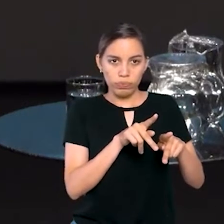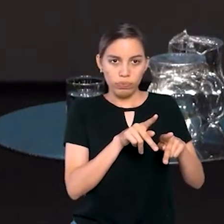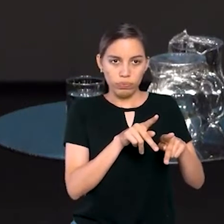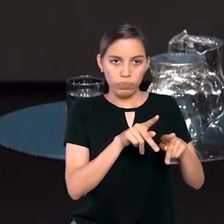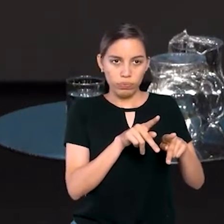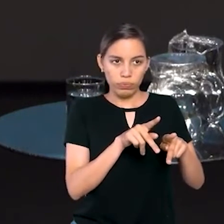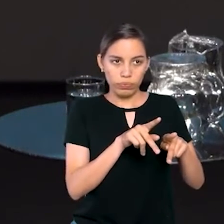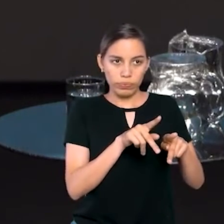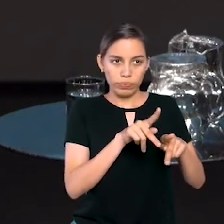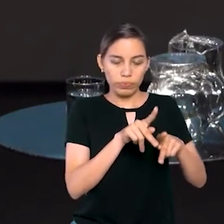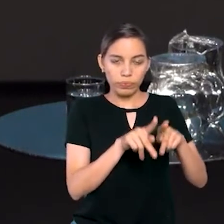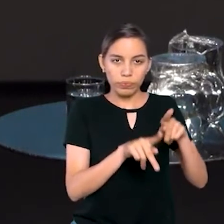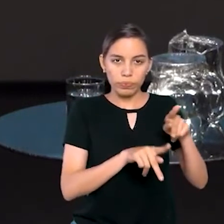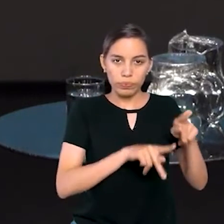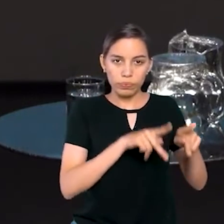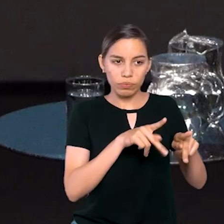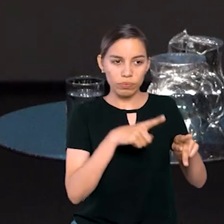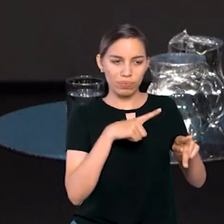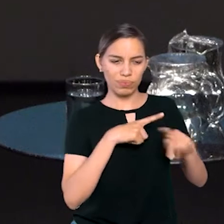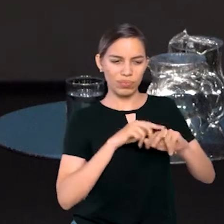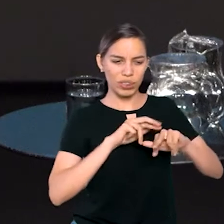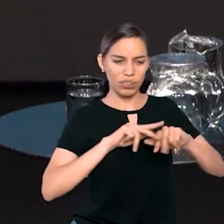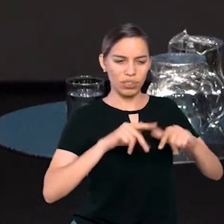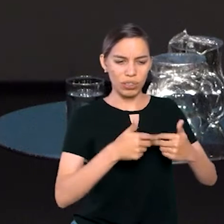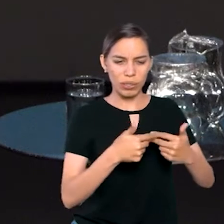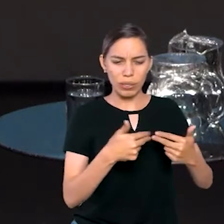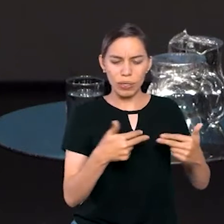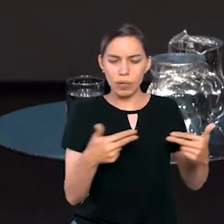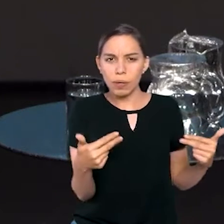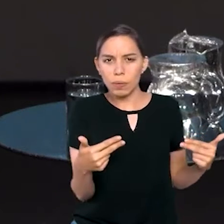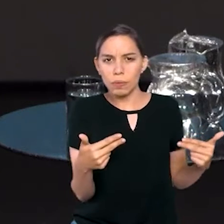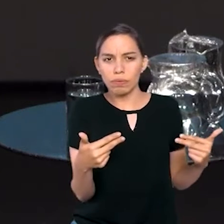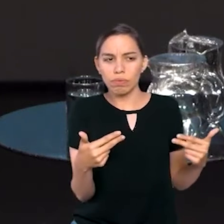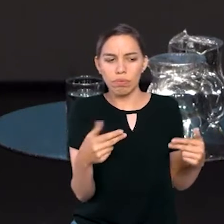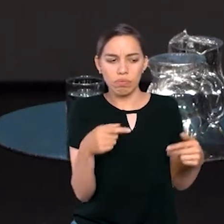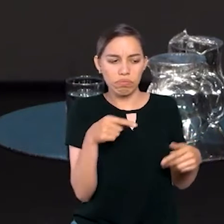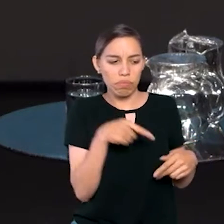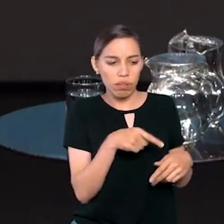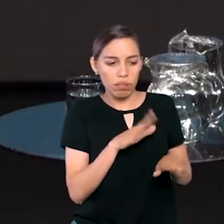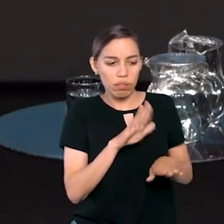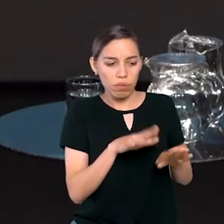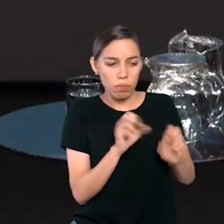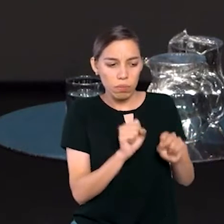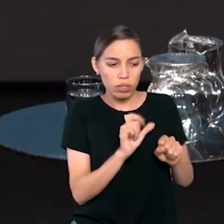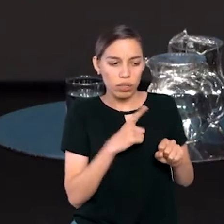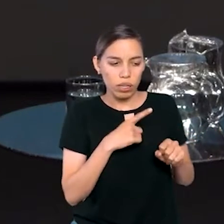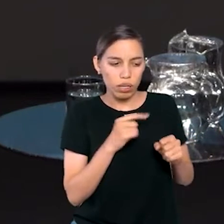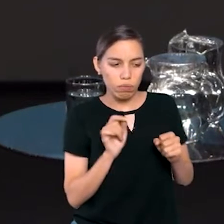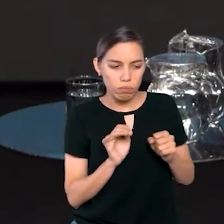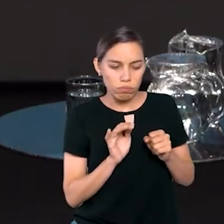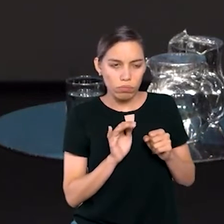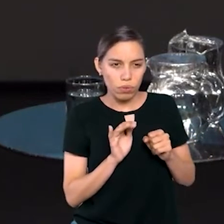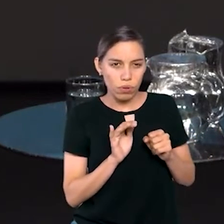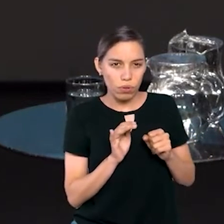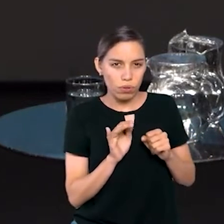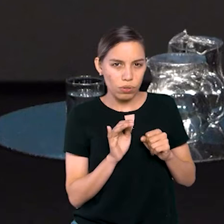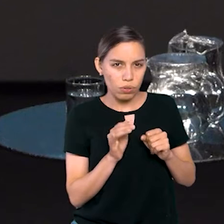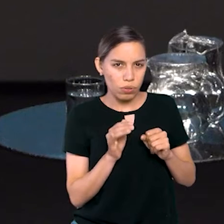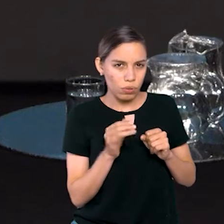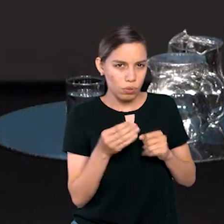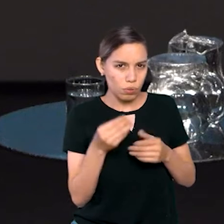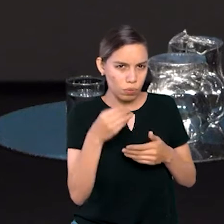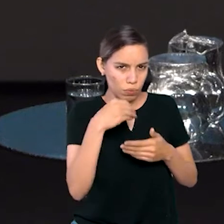dessa voracidade toda do progresso e tudo, possam ter guardado alguma memória de